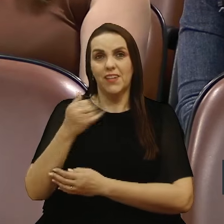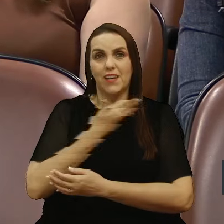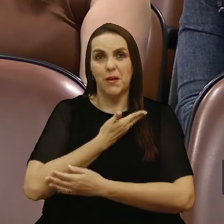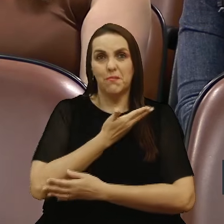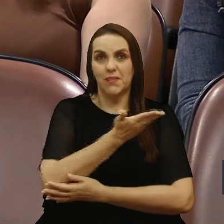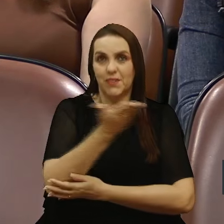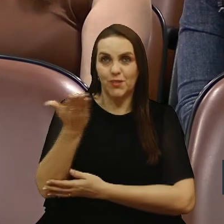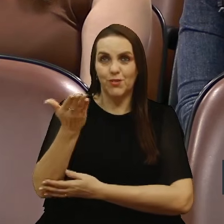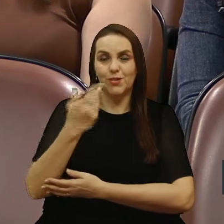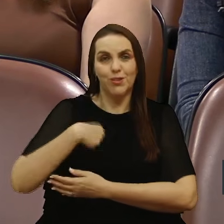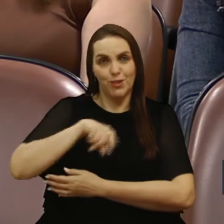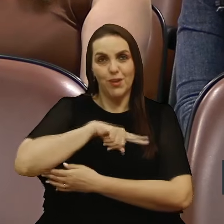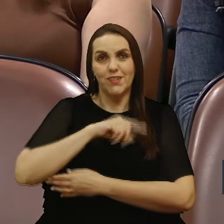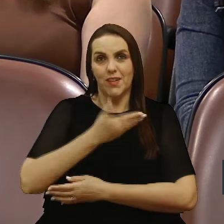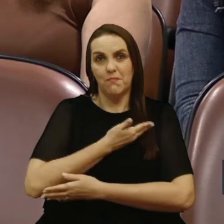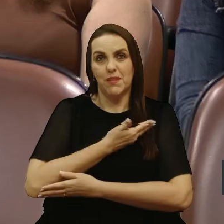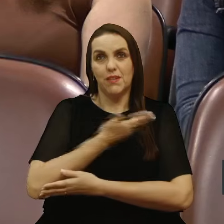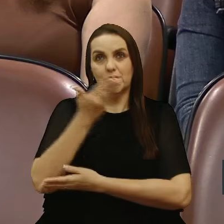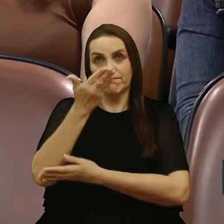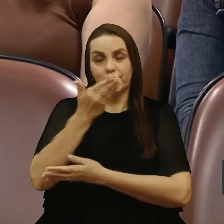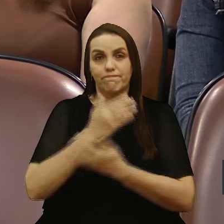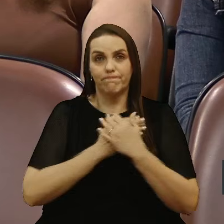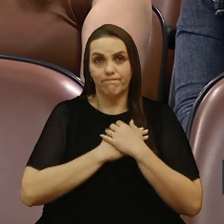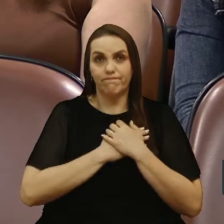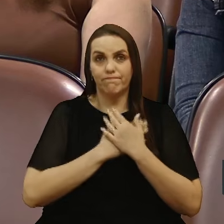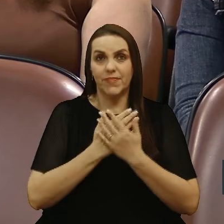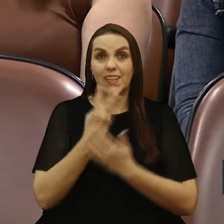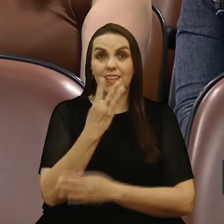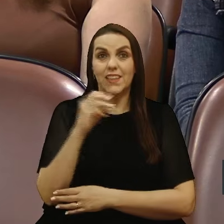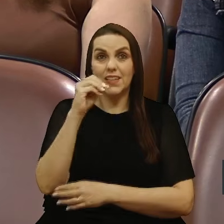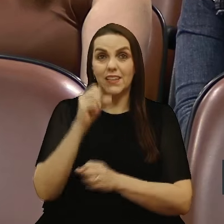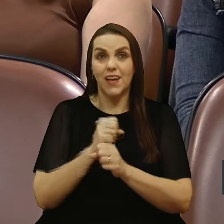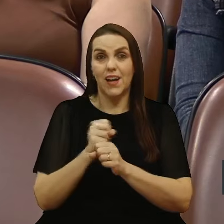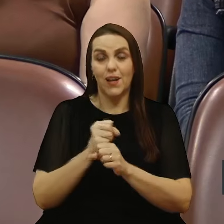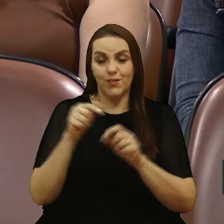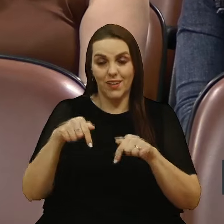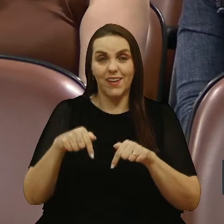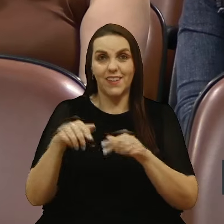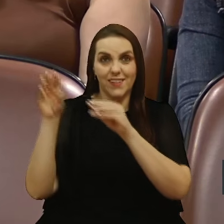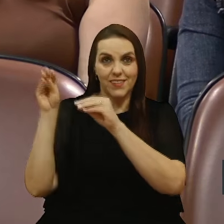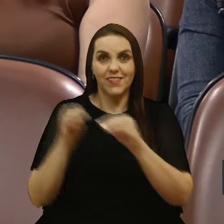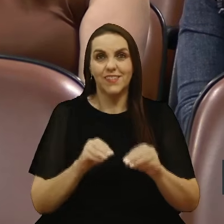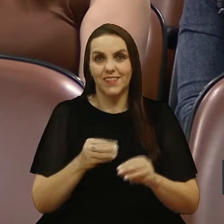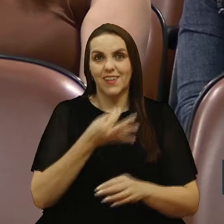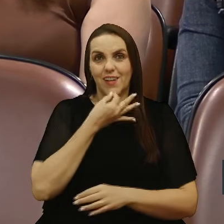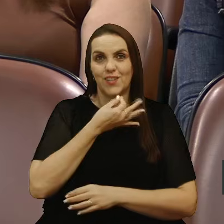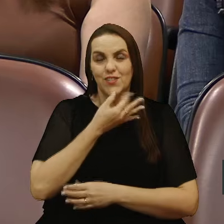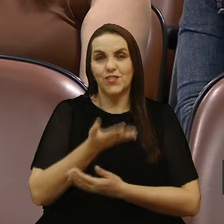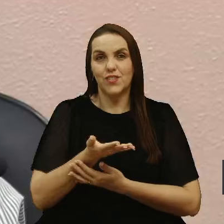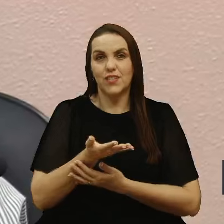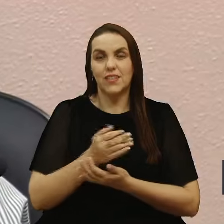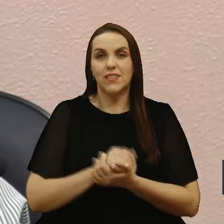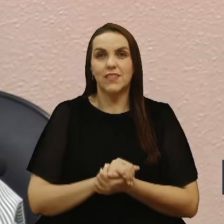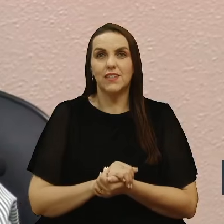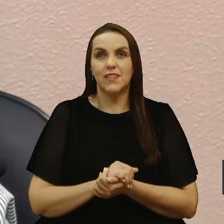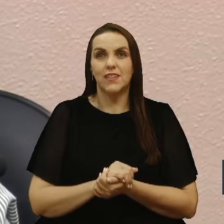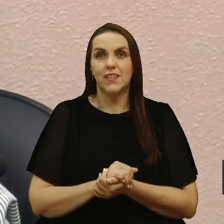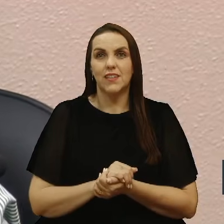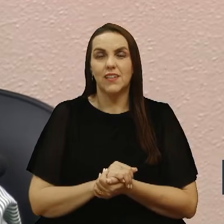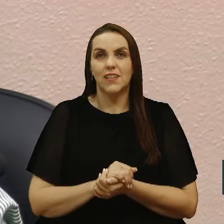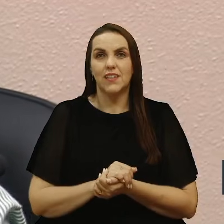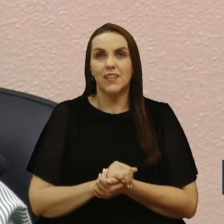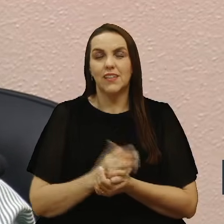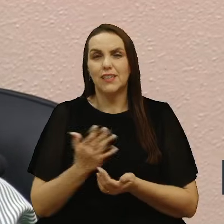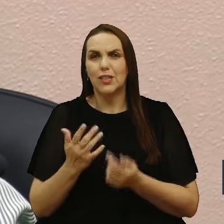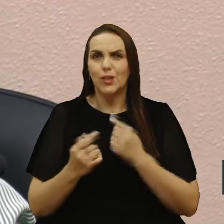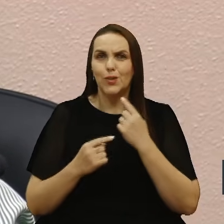e aí a gente apresentou um voto, tu estás fazendo 30 anos de Caxias do Sul. Vinda de... Estava numa dúvida